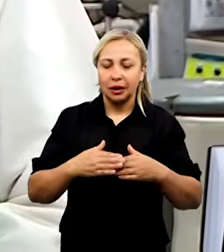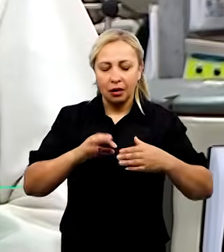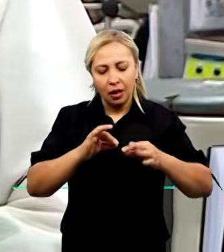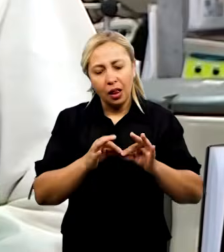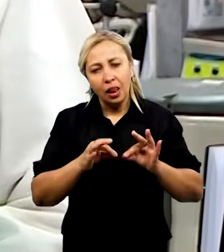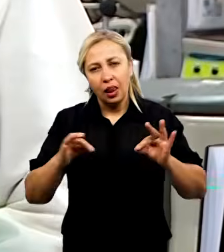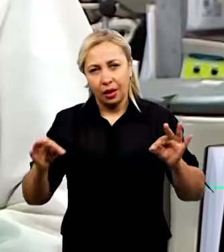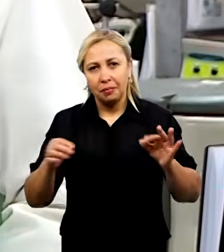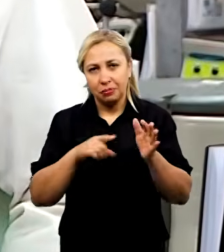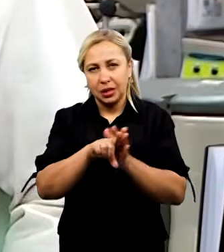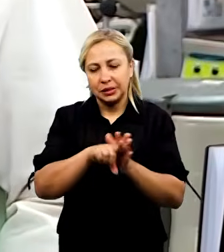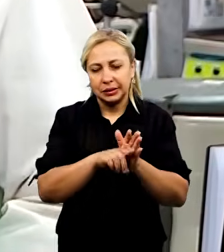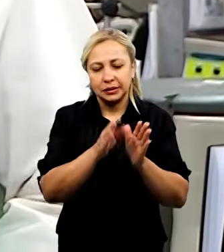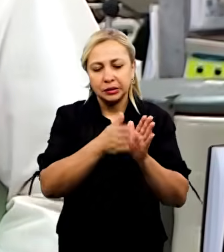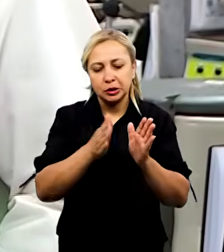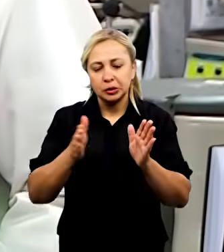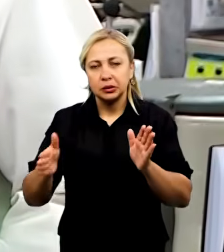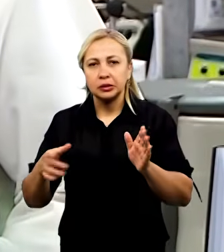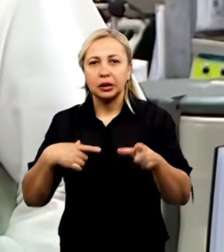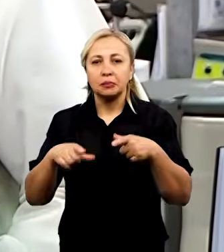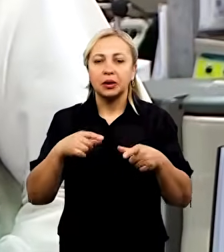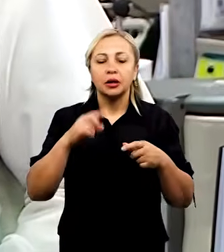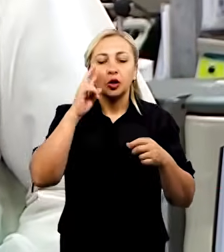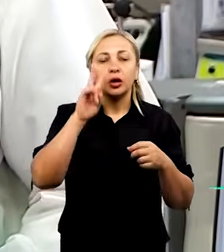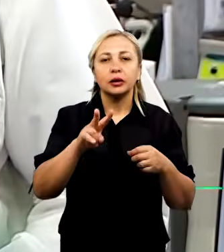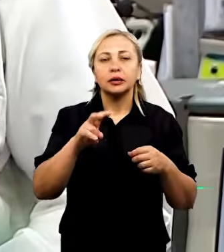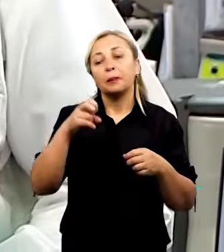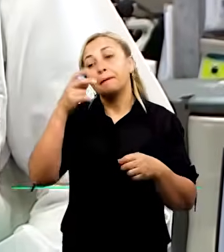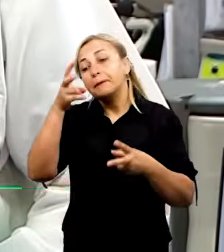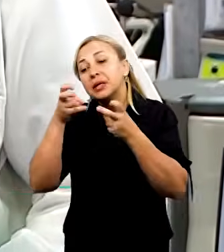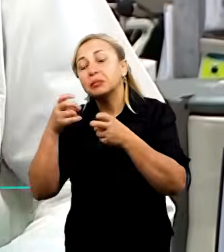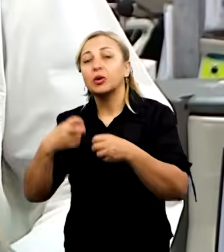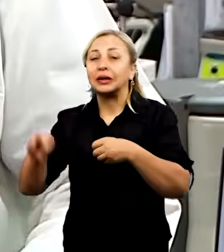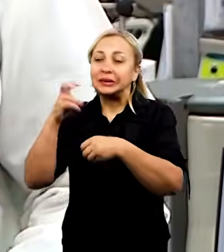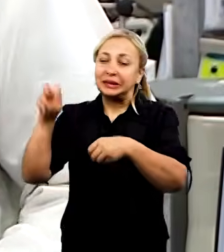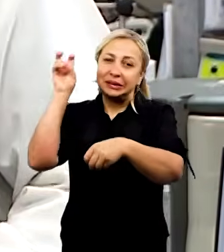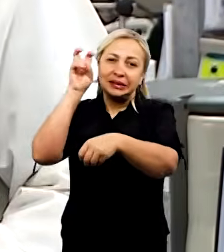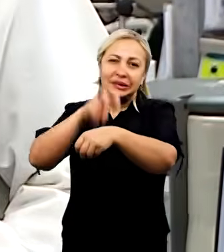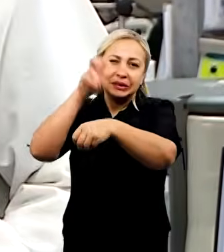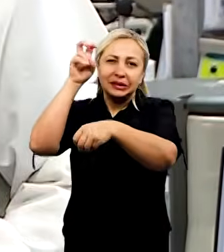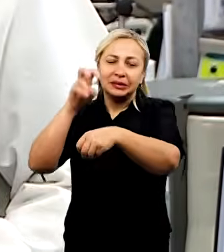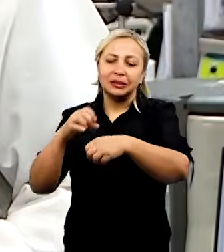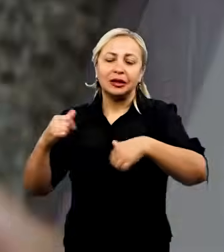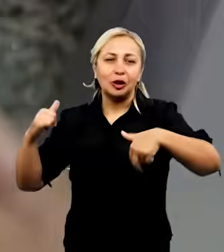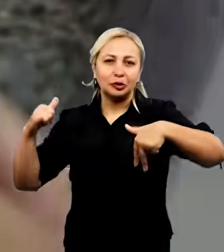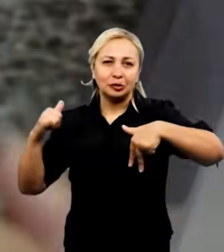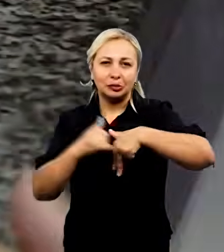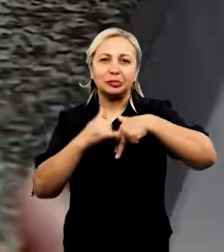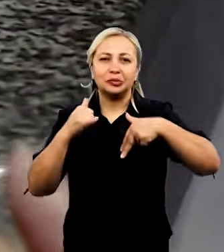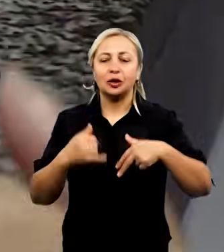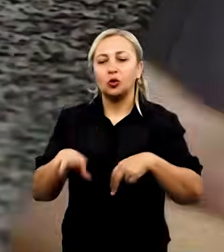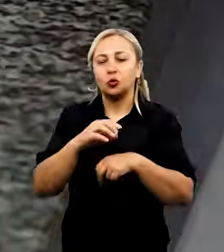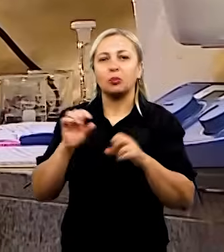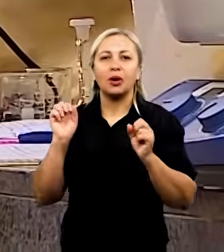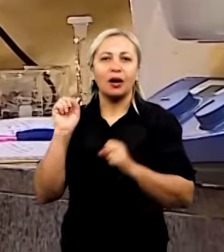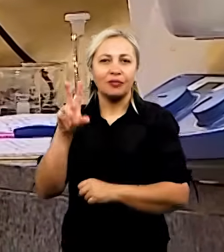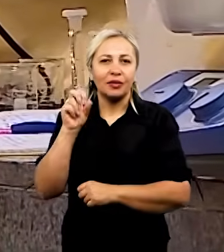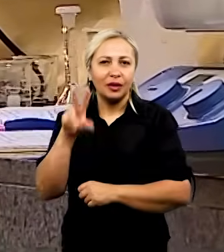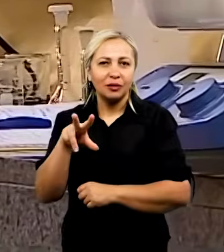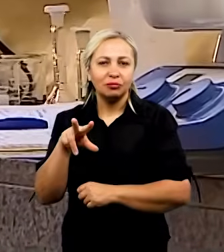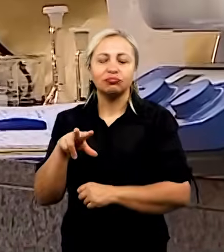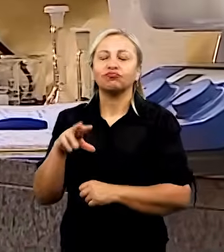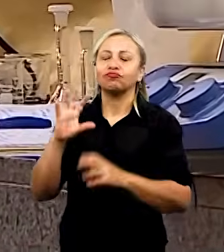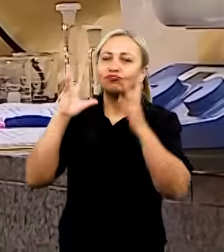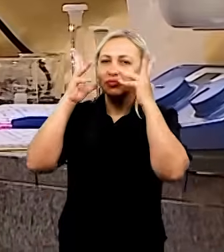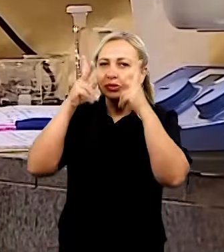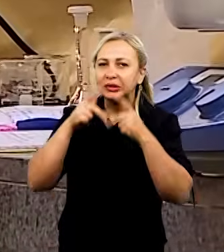Trabalhando com essa linha de pesquisa, abordando tanto os acidentes com animais peçonhentos, o estudo dos seus venenos,